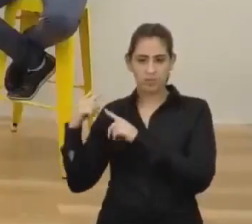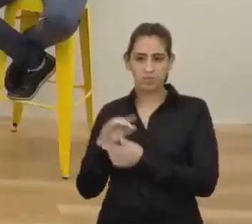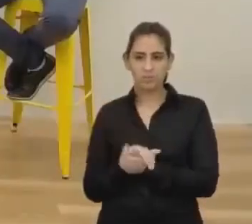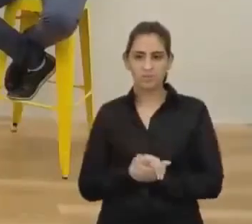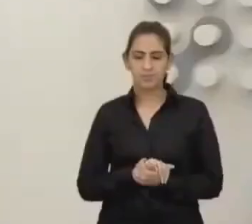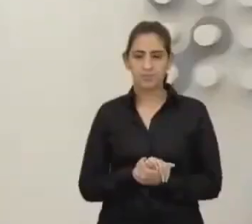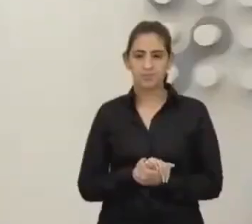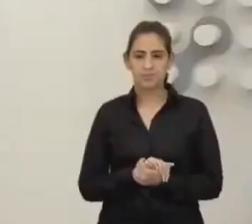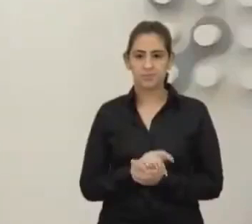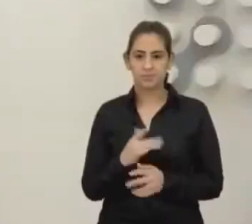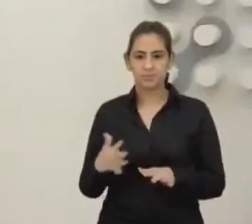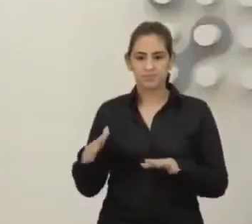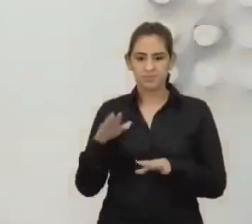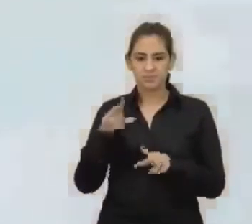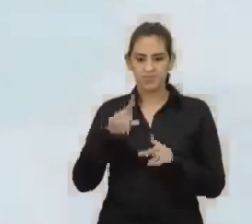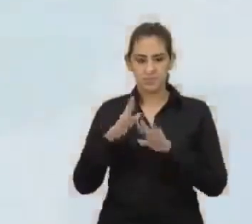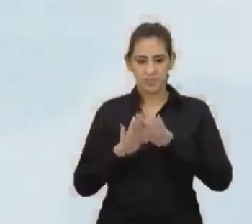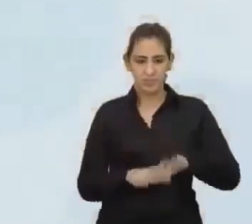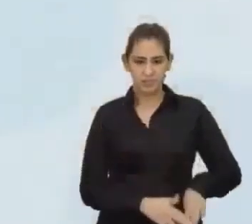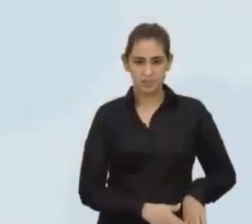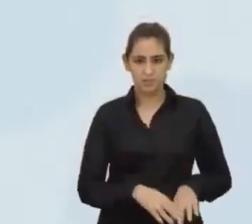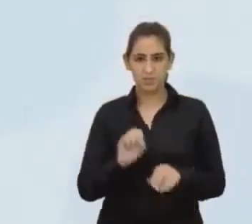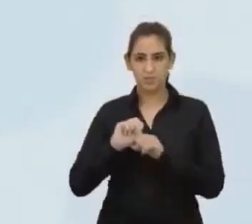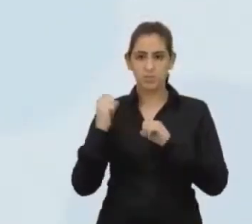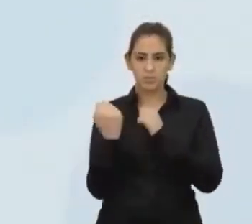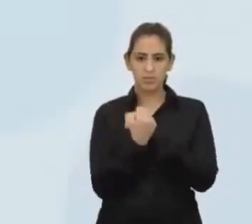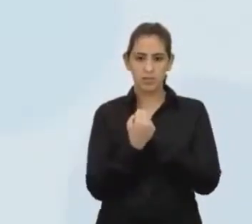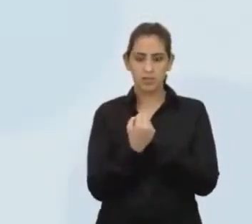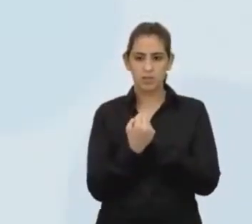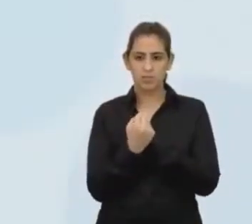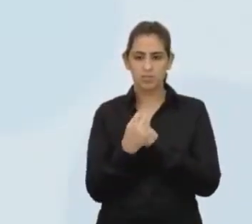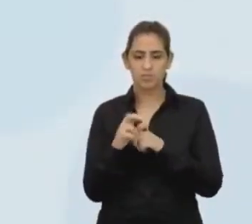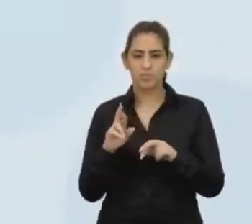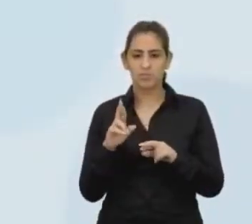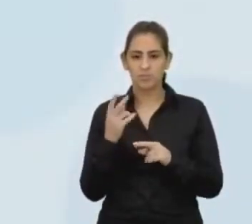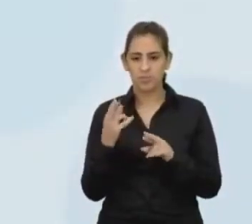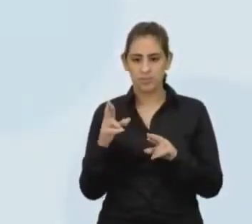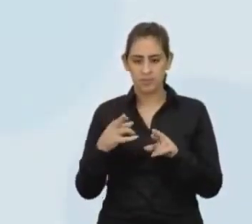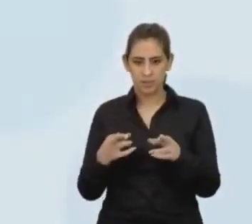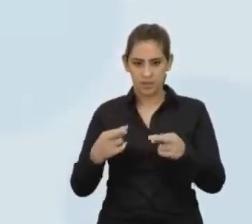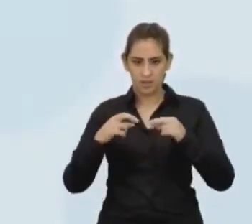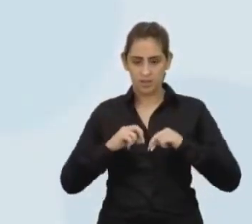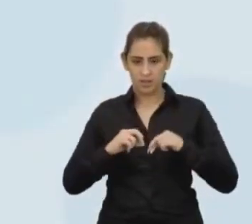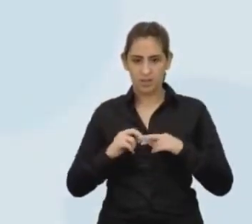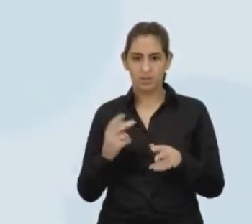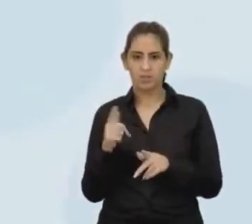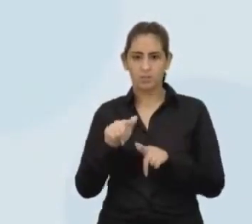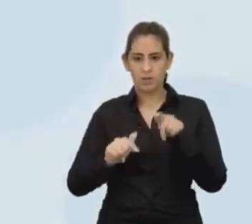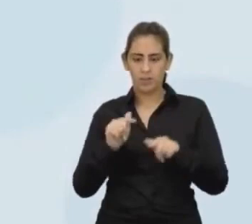exclusão social através da renda e do trabalho no Brasil